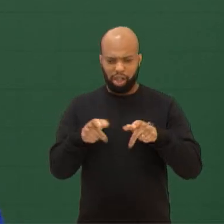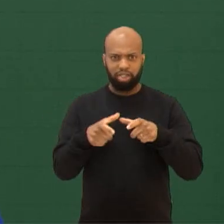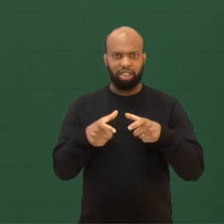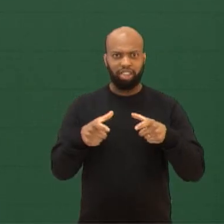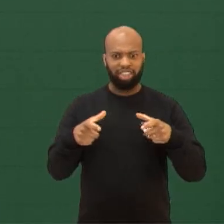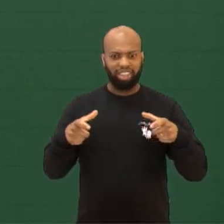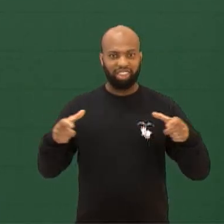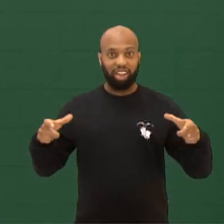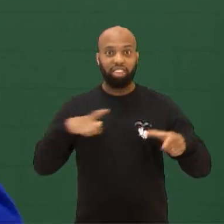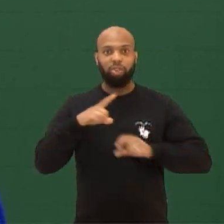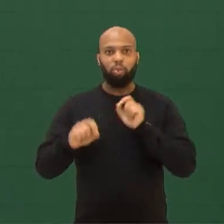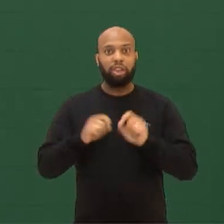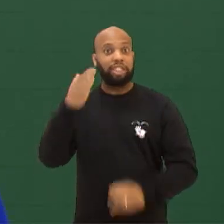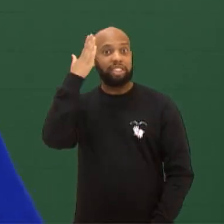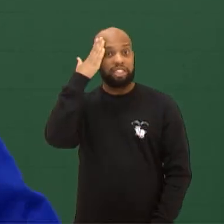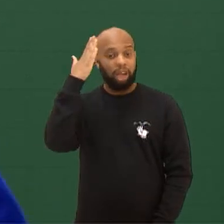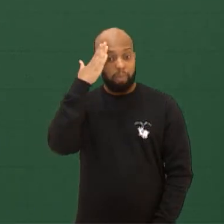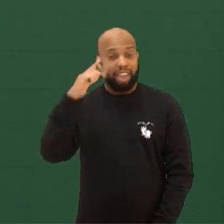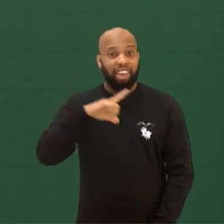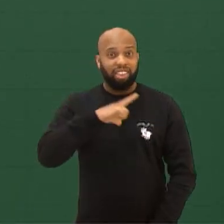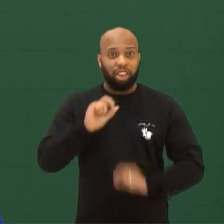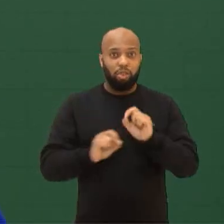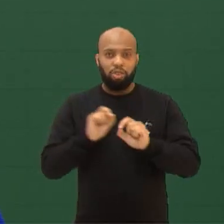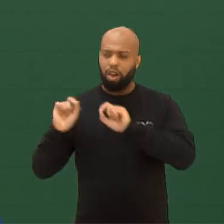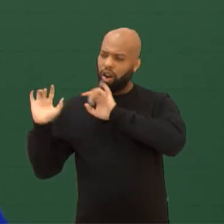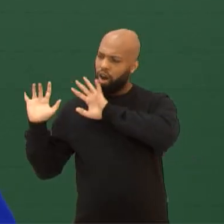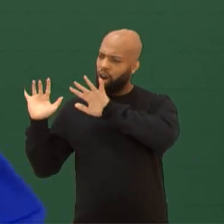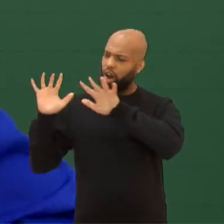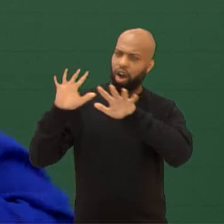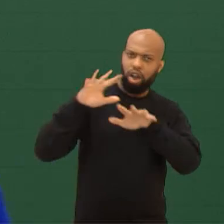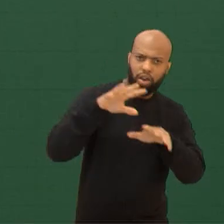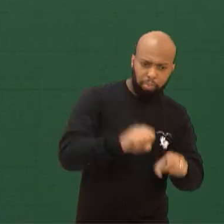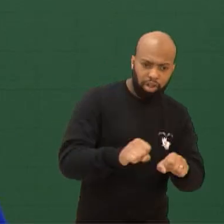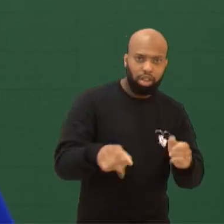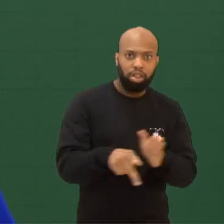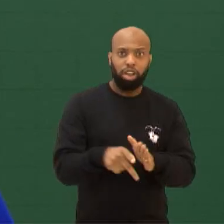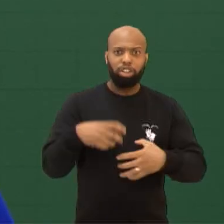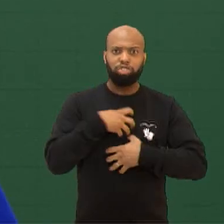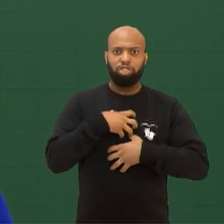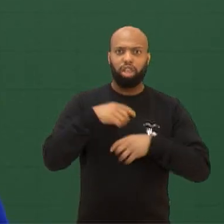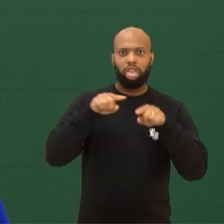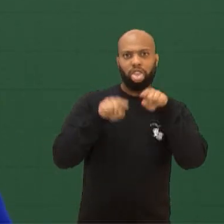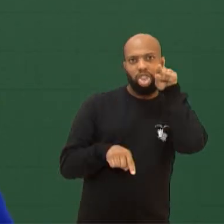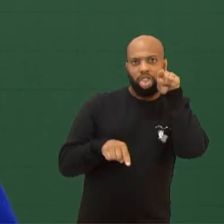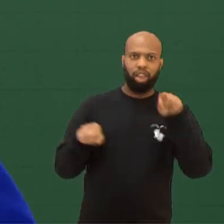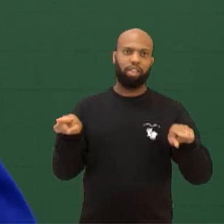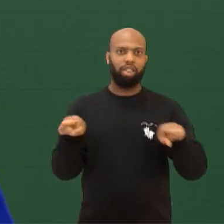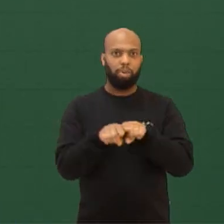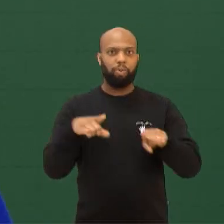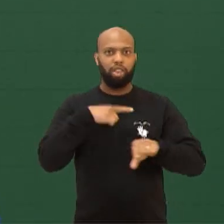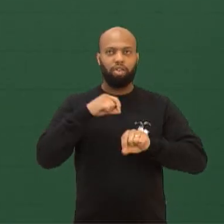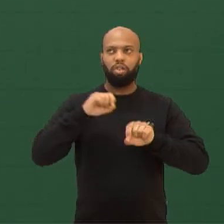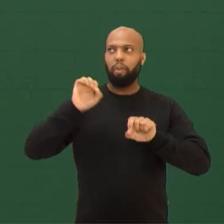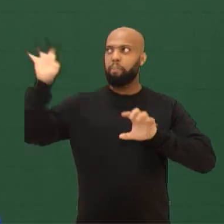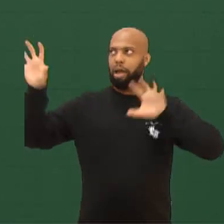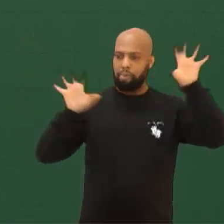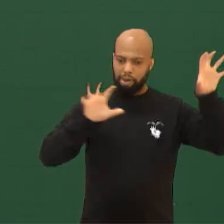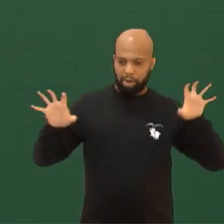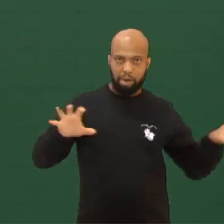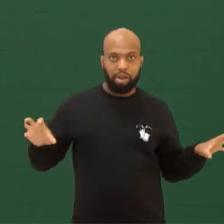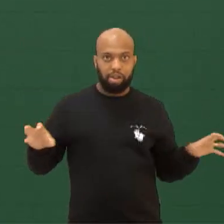ter a noção de que, como houve uma ocupação desigual, um redimensionamento também desigual na parte